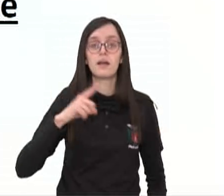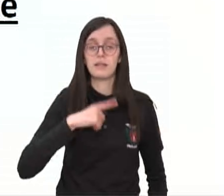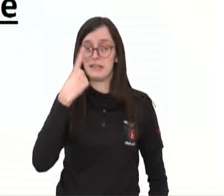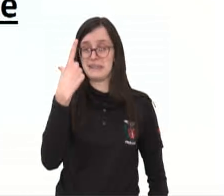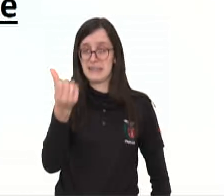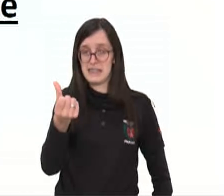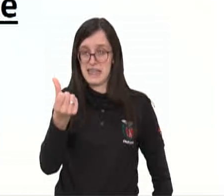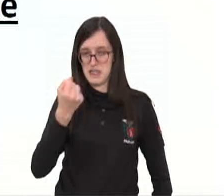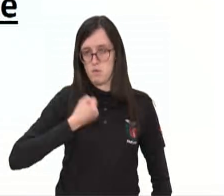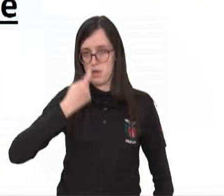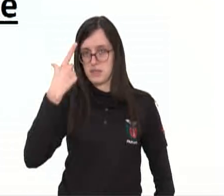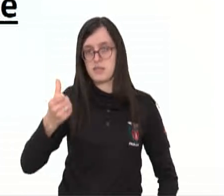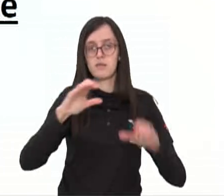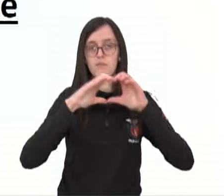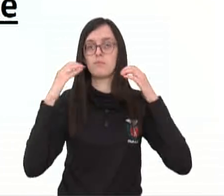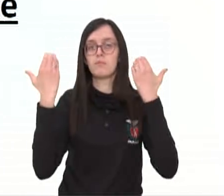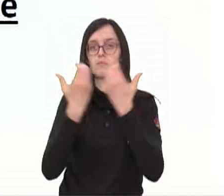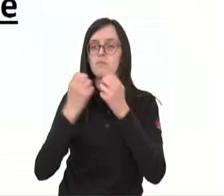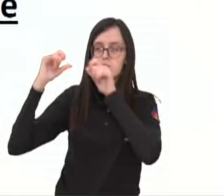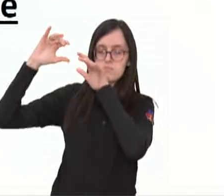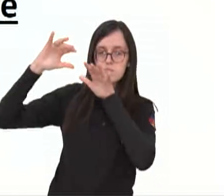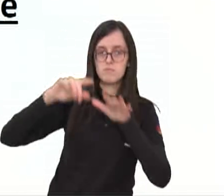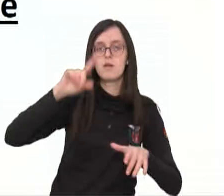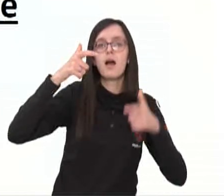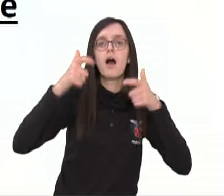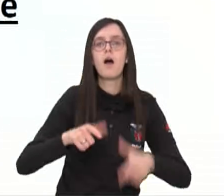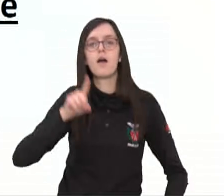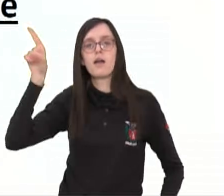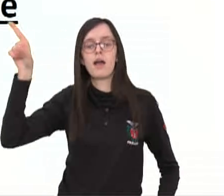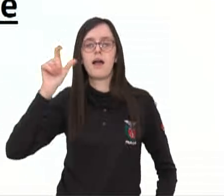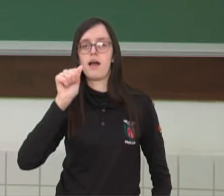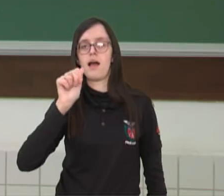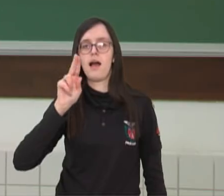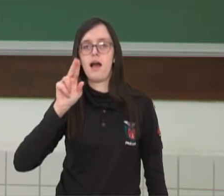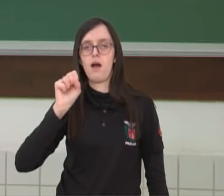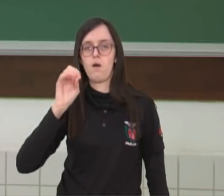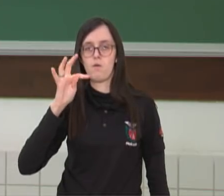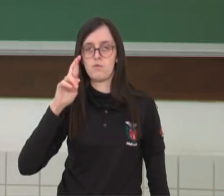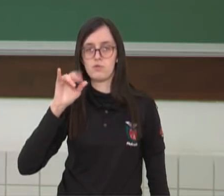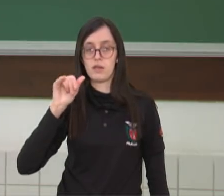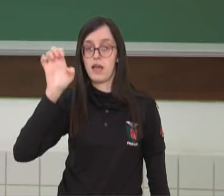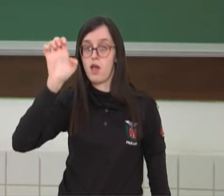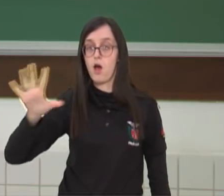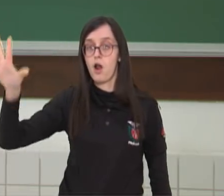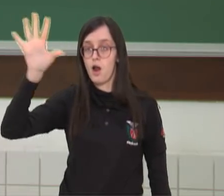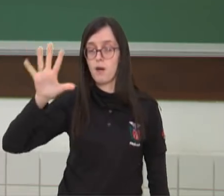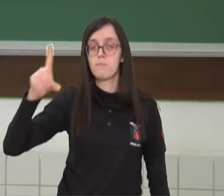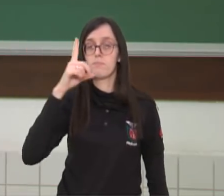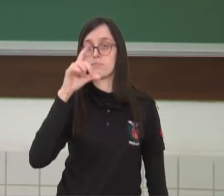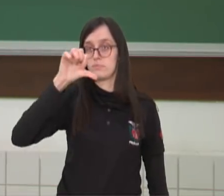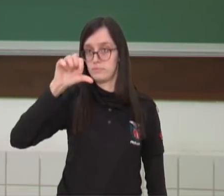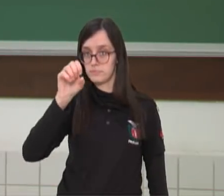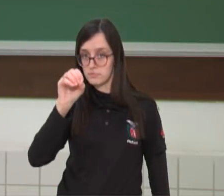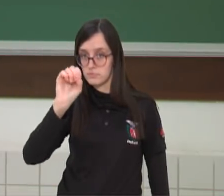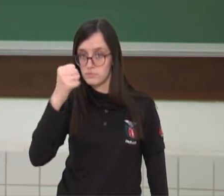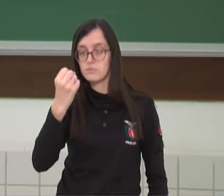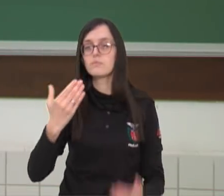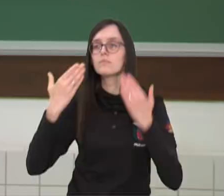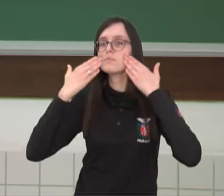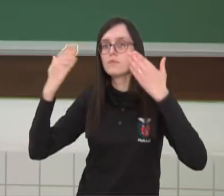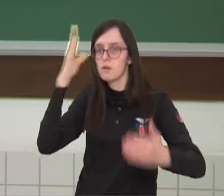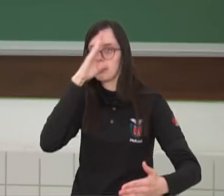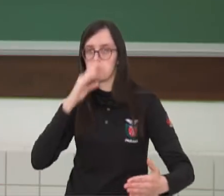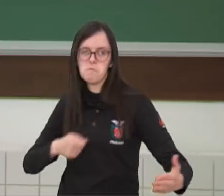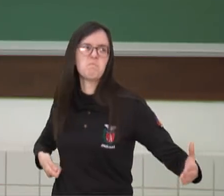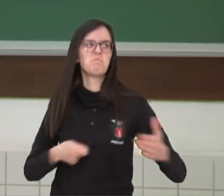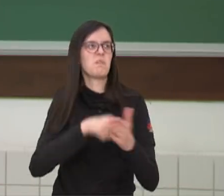Congresso dos Americanistas, que foi lá em Viena, na Áustria. Lá na Europa, em 1908, o Brasil publicamente